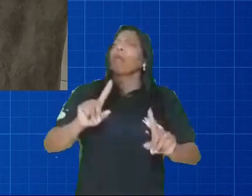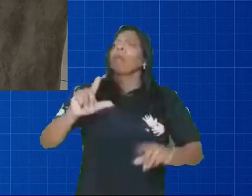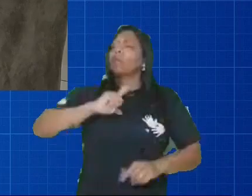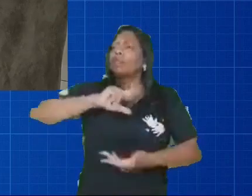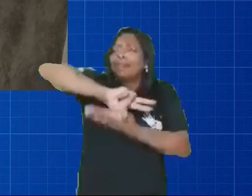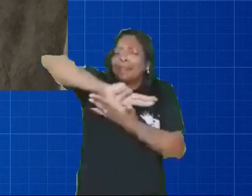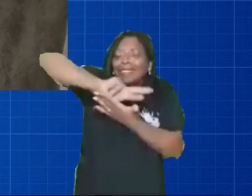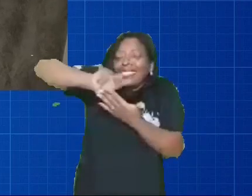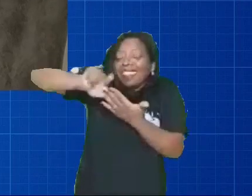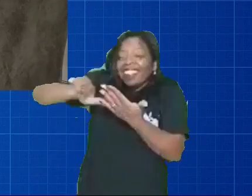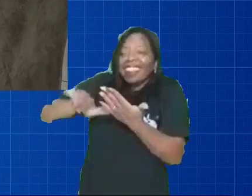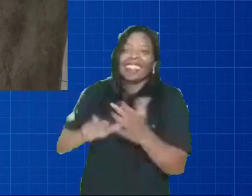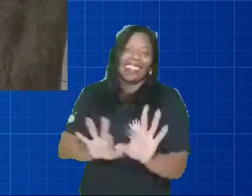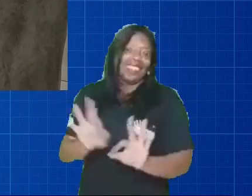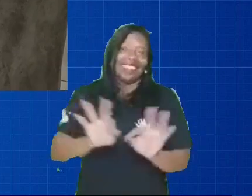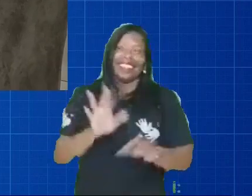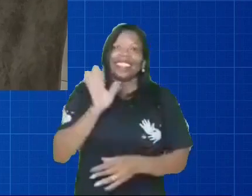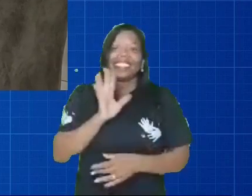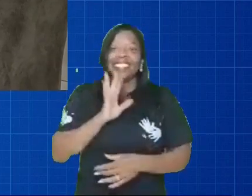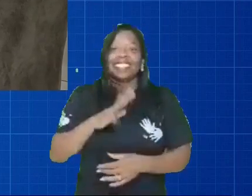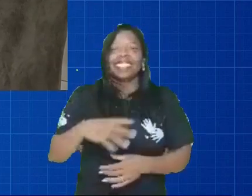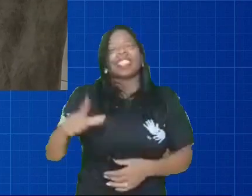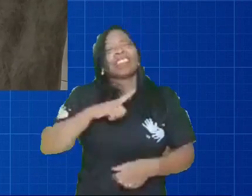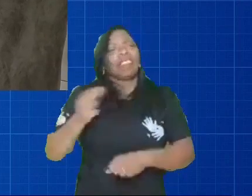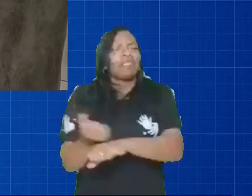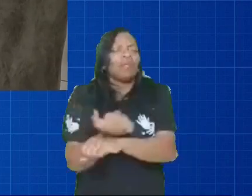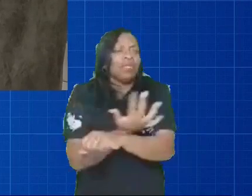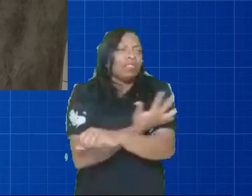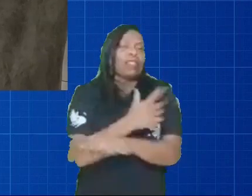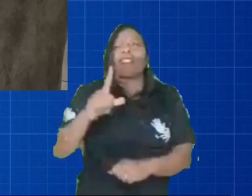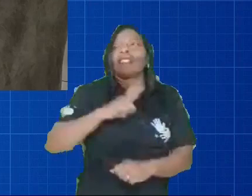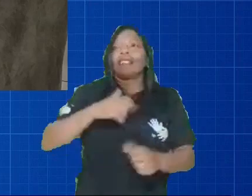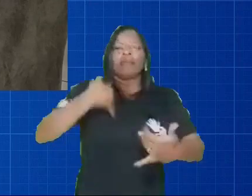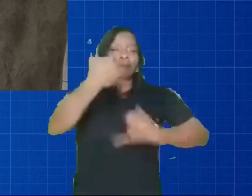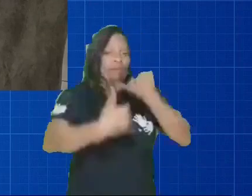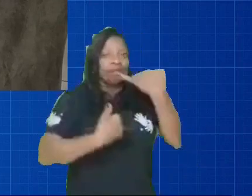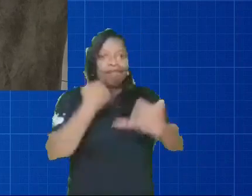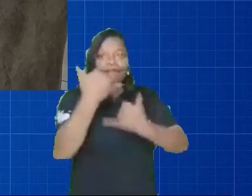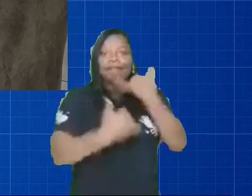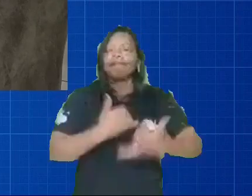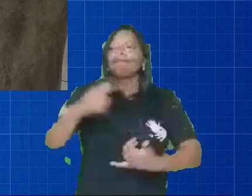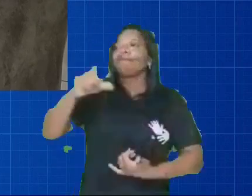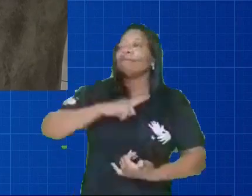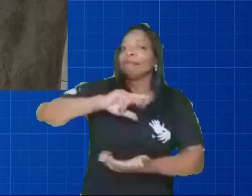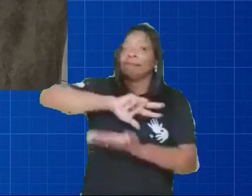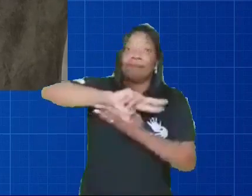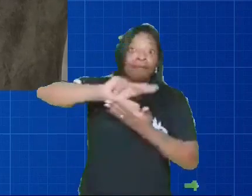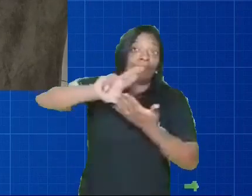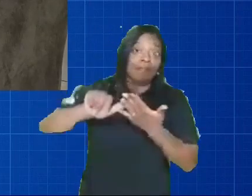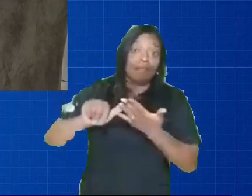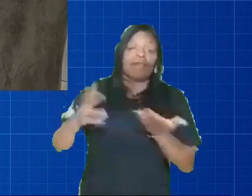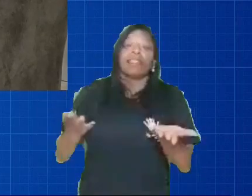mais afetiva, né? A questão das brincadeiras, a questão, né, de às vezes as crianças se tornarem protagonistas, fazerem